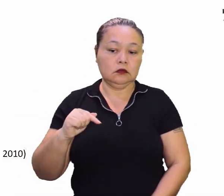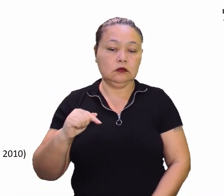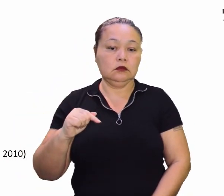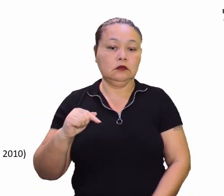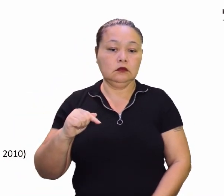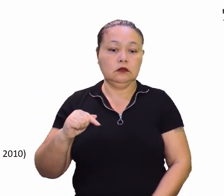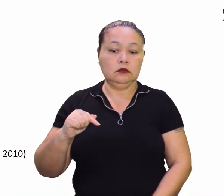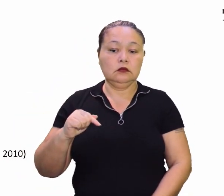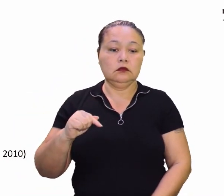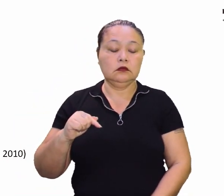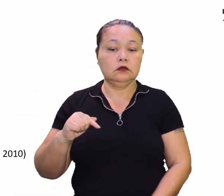1997. Ou seja,